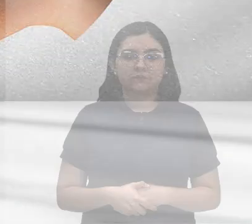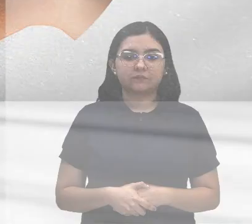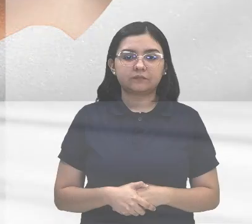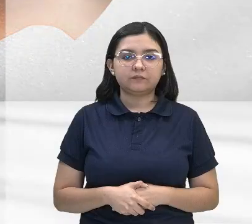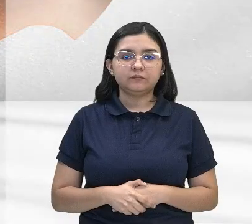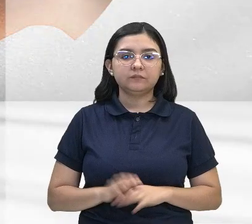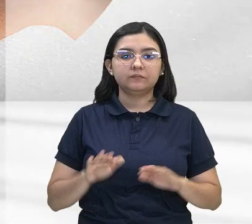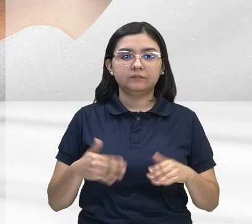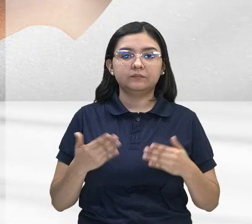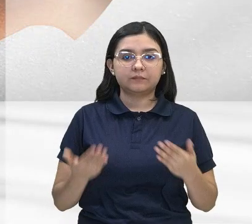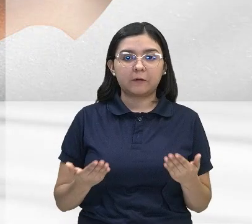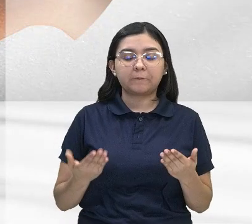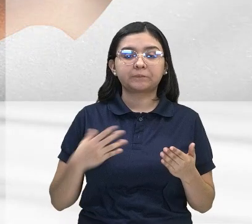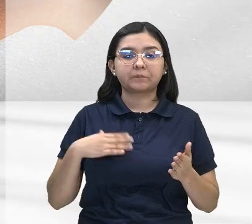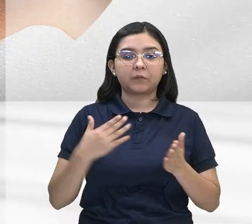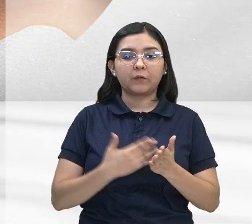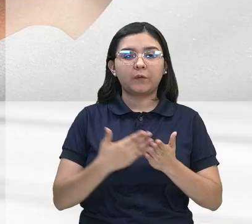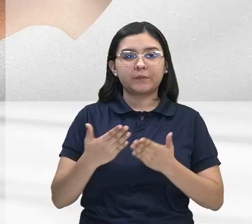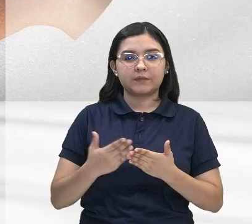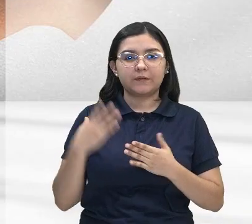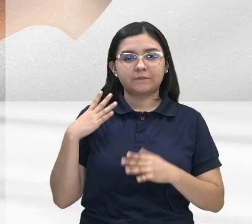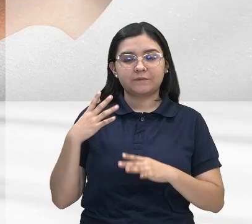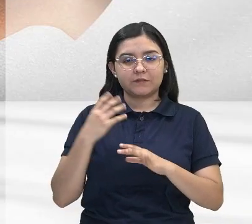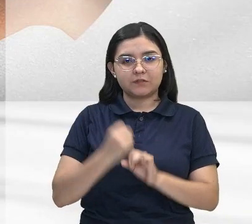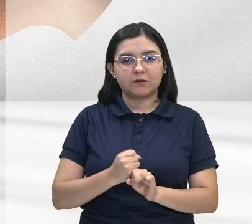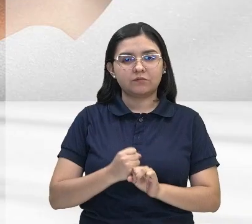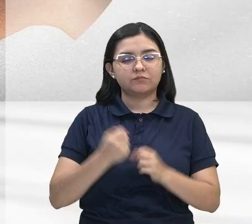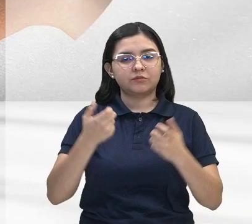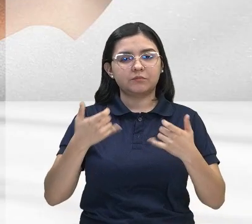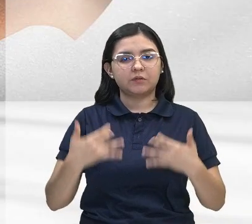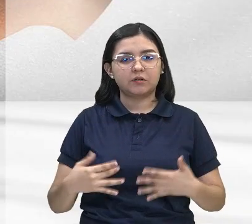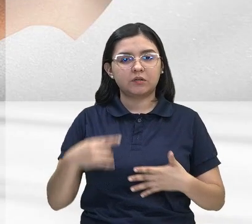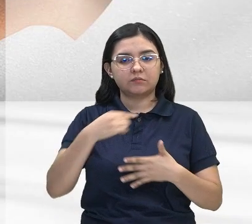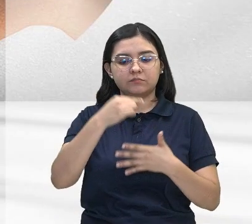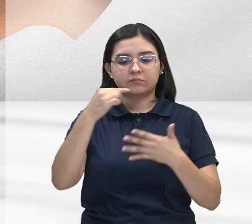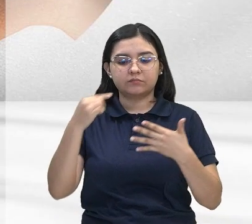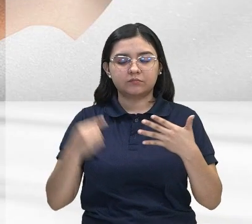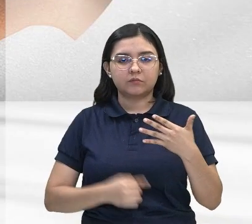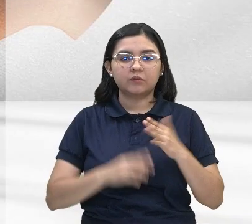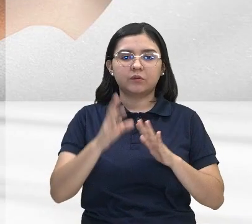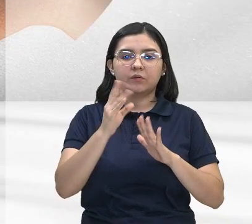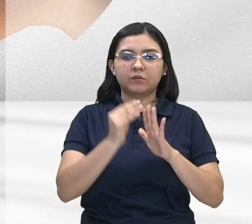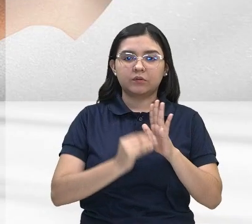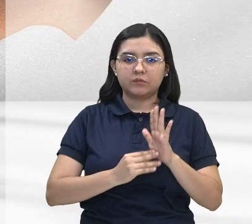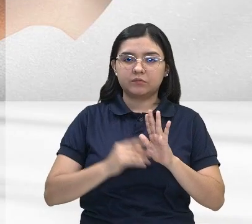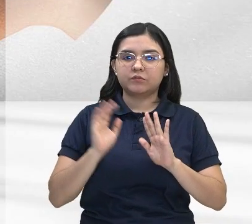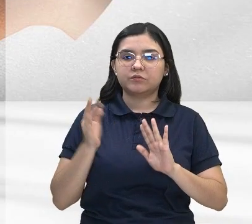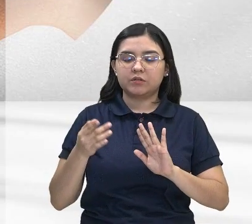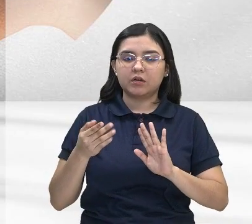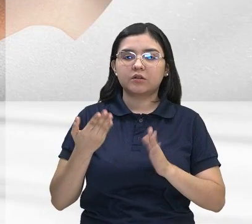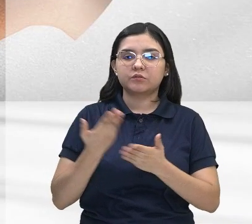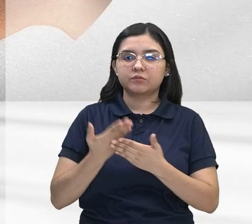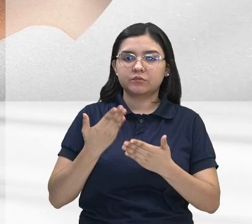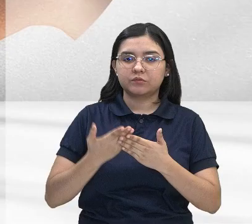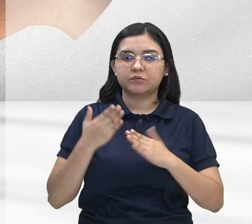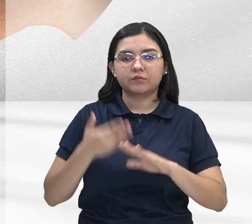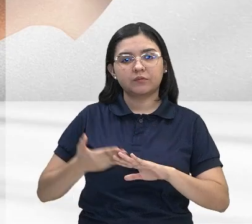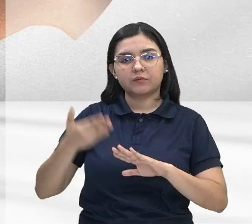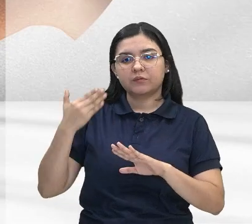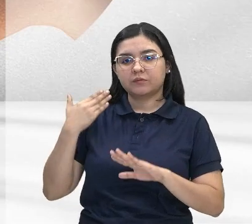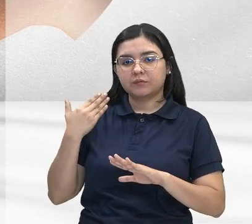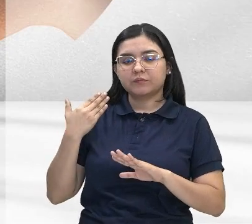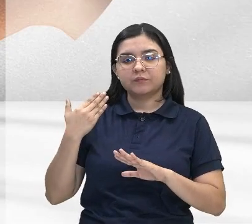Vamos iniciar a nossa revisão falando daqueles conteúdos que foram apresentados durante a